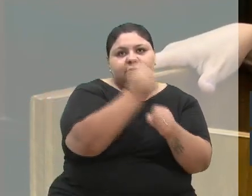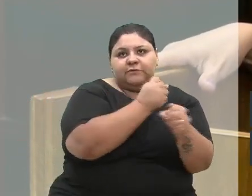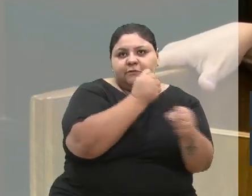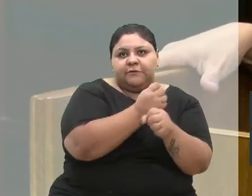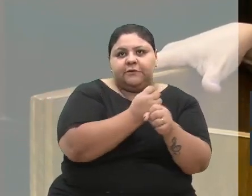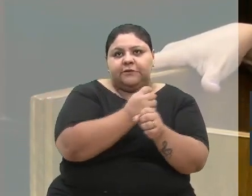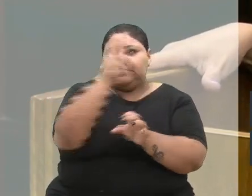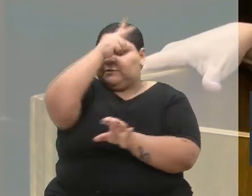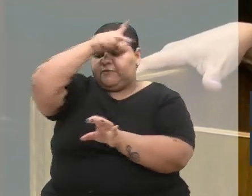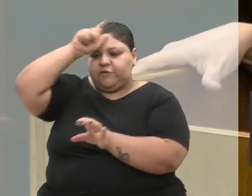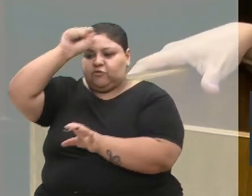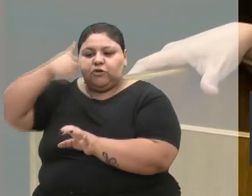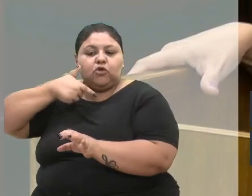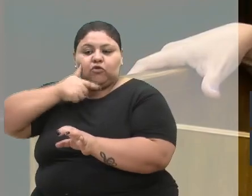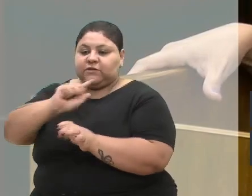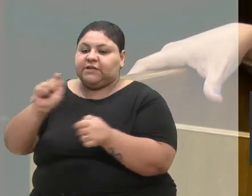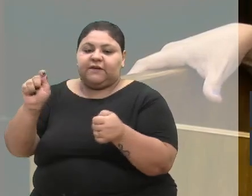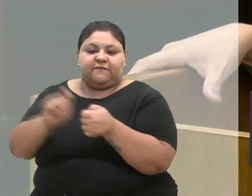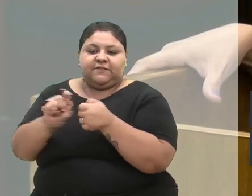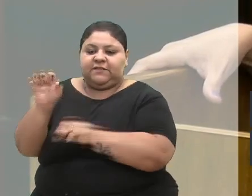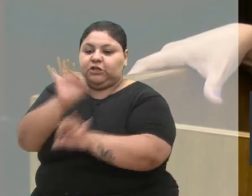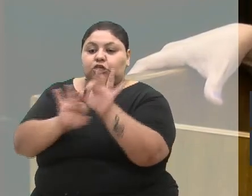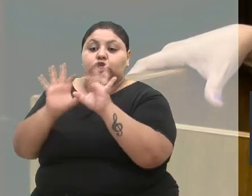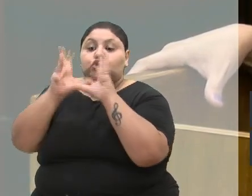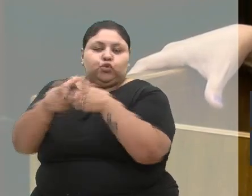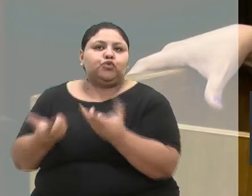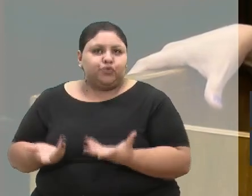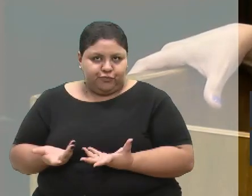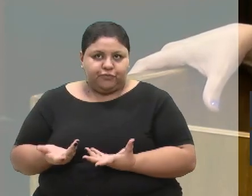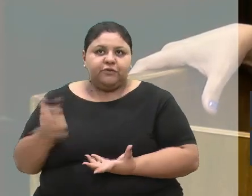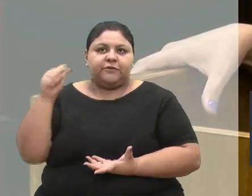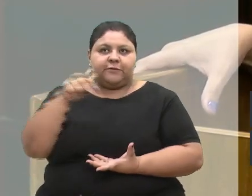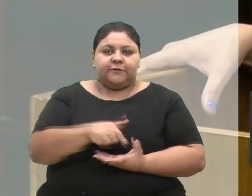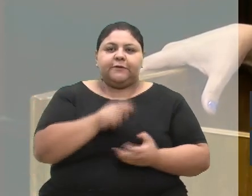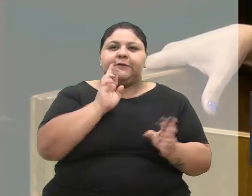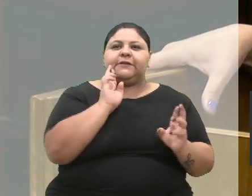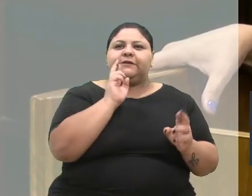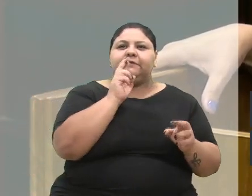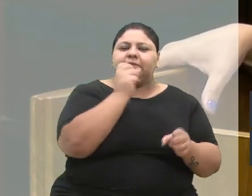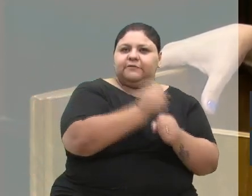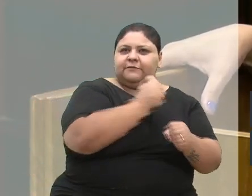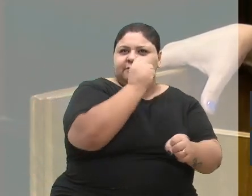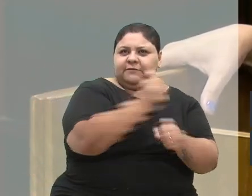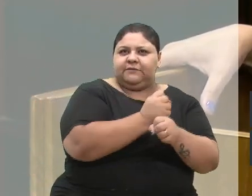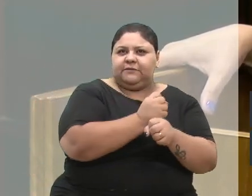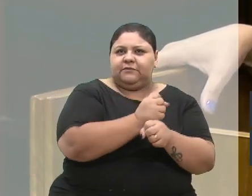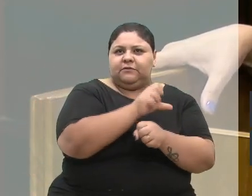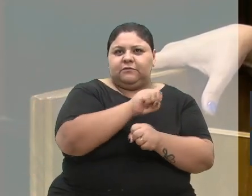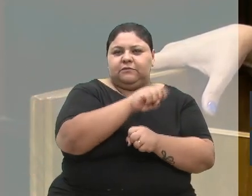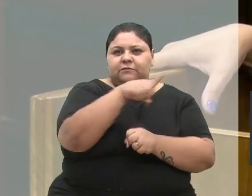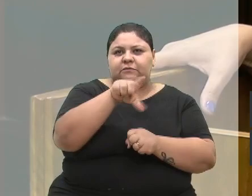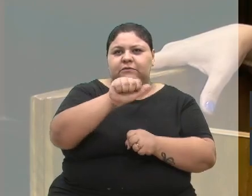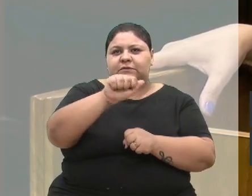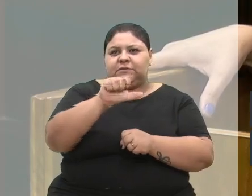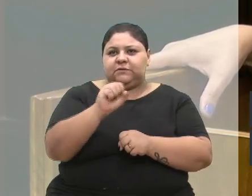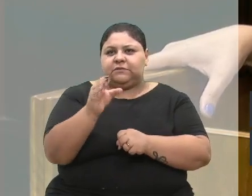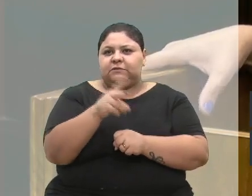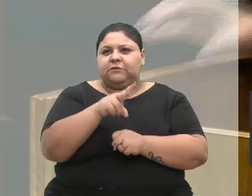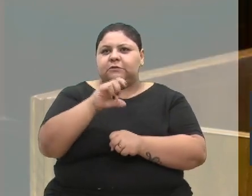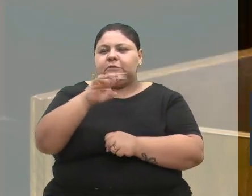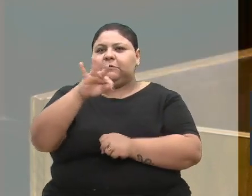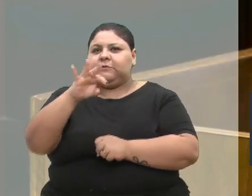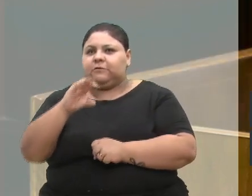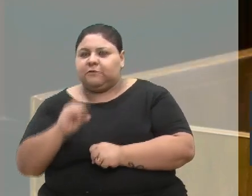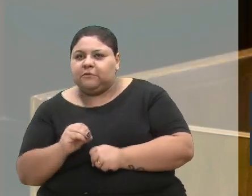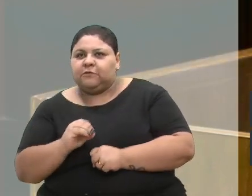conta, né, de fazer todos os projetos ao mesmo tempo. Então, a gente tem aqui a reforma do São Vítor Coab, do Desvio Risso, do